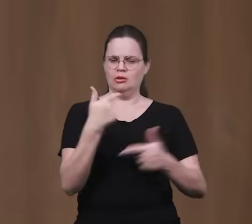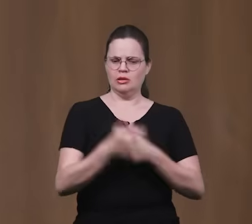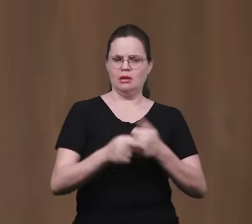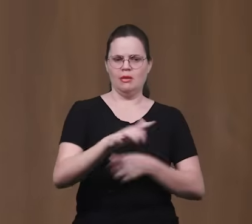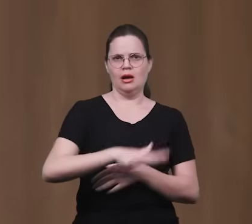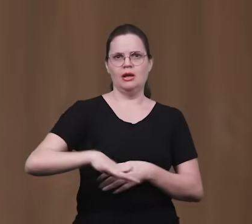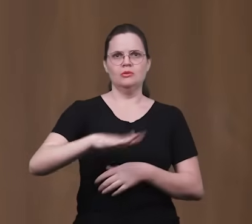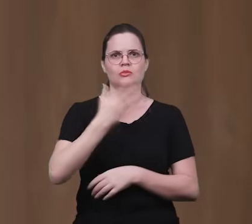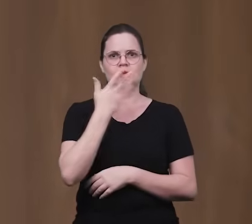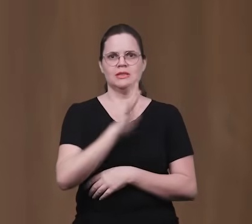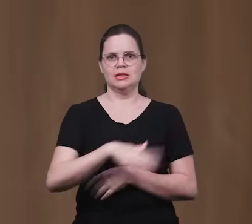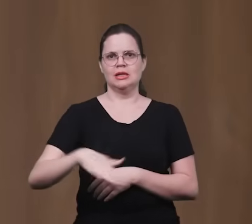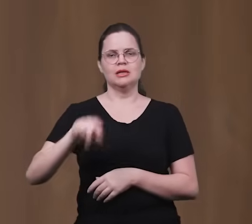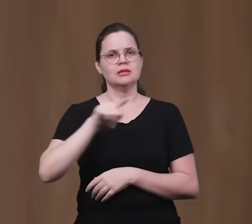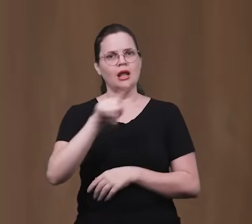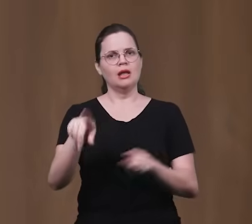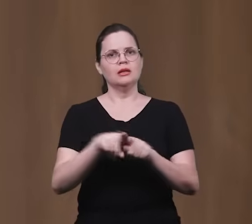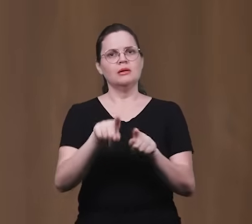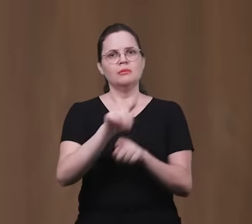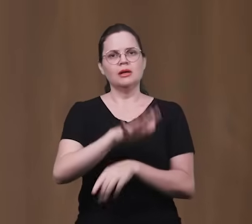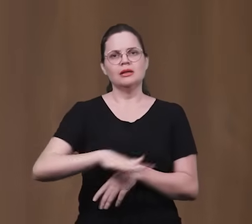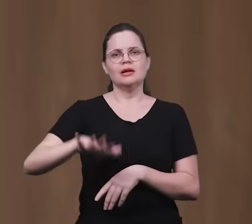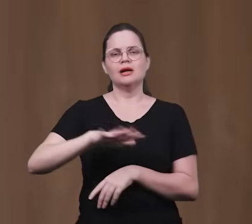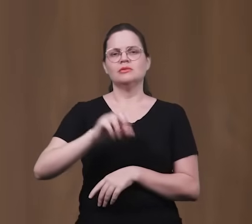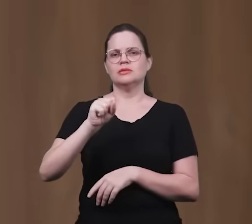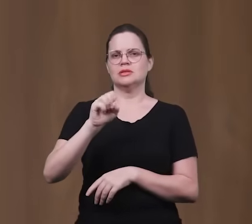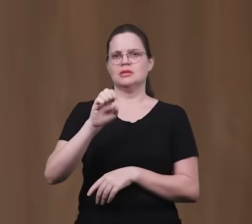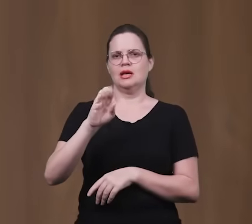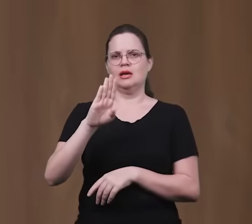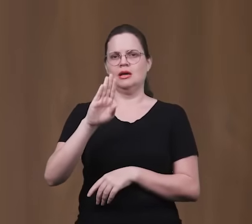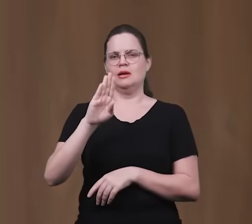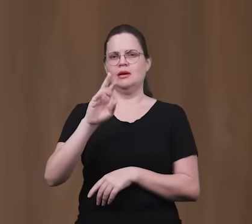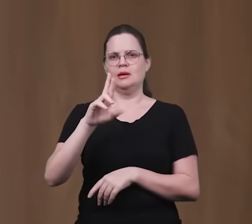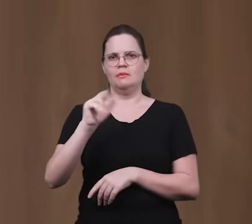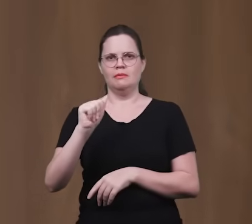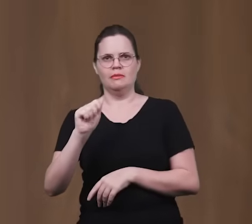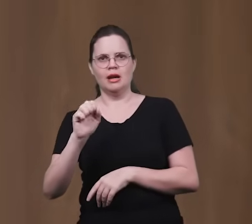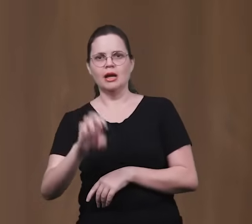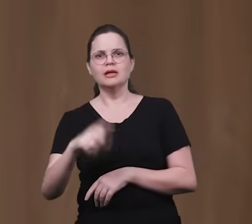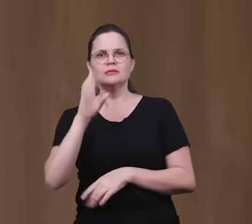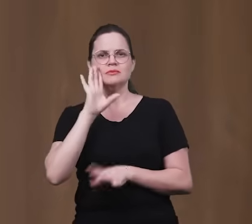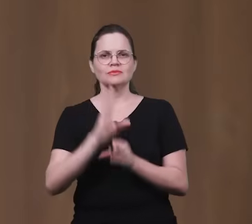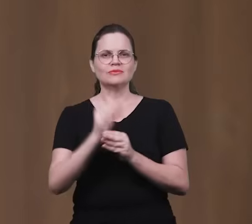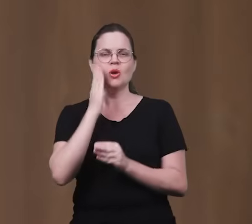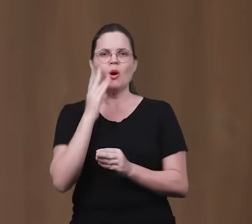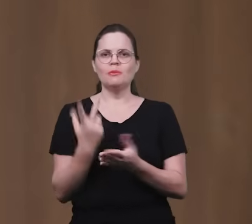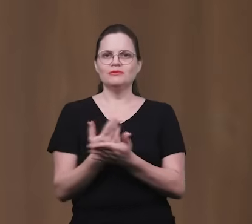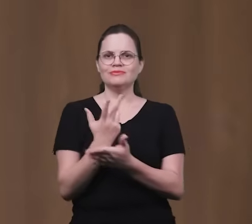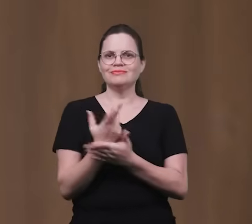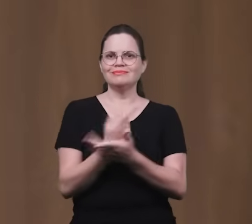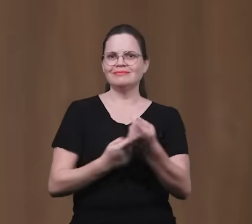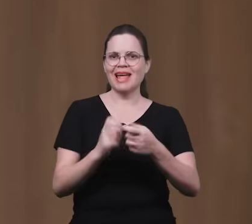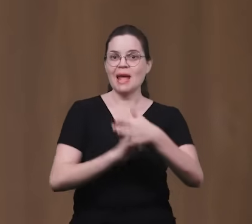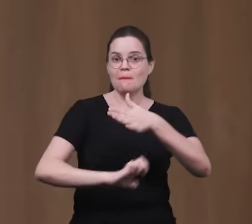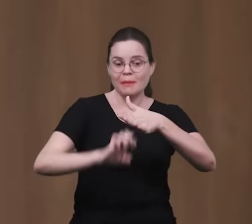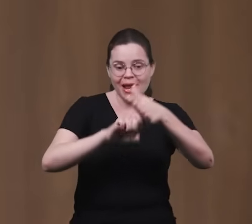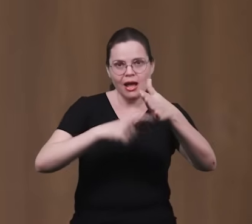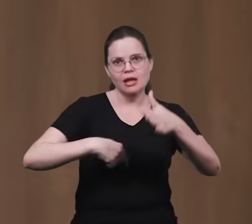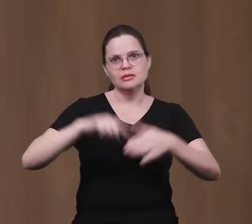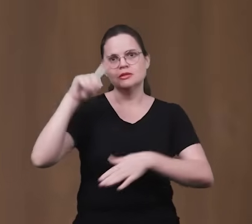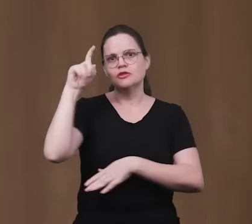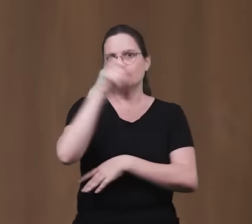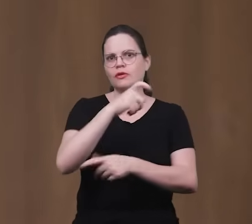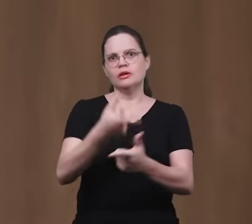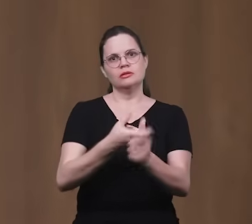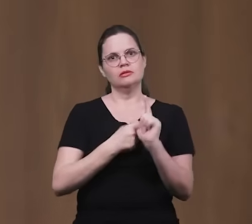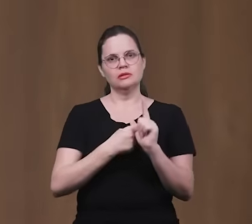né? Eu trabalho no Sebrae, a gente convive muito com a questão financeira das empresas e, infelizmente, as pessoas estão